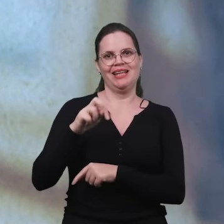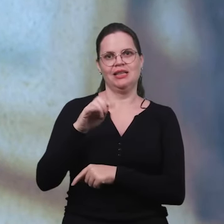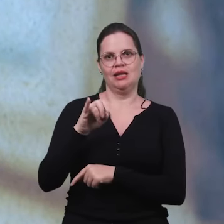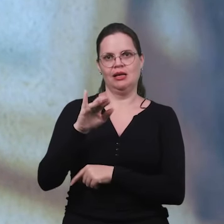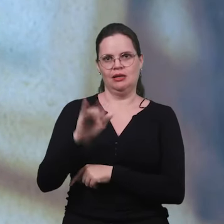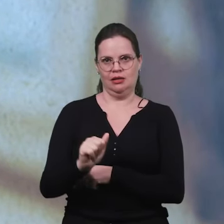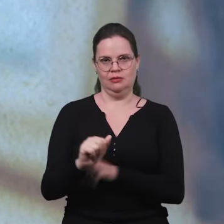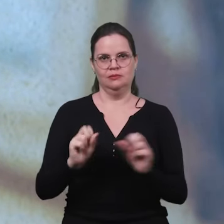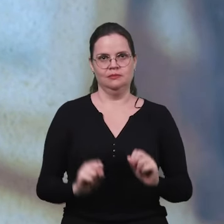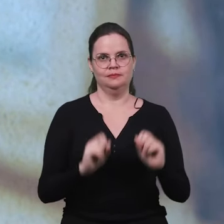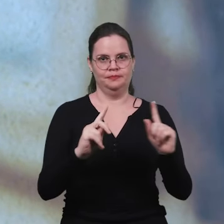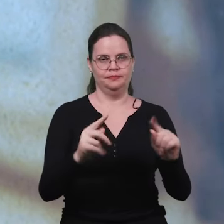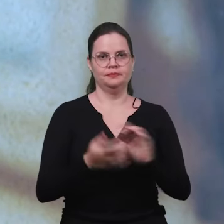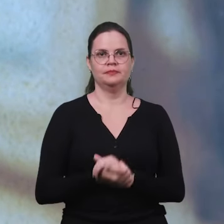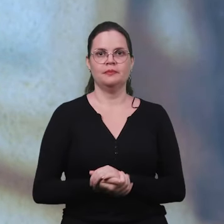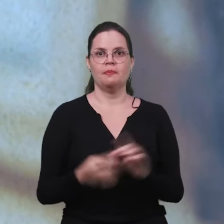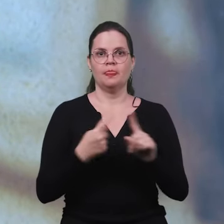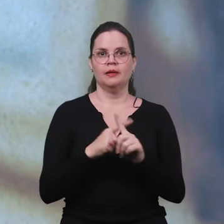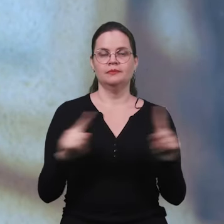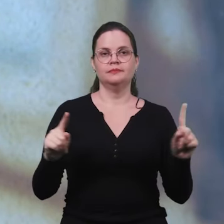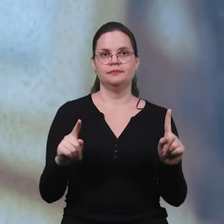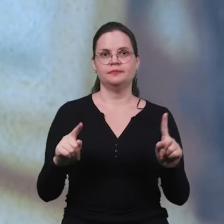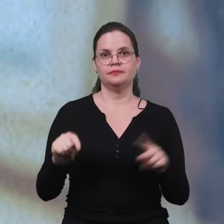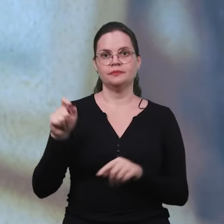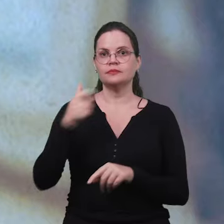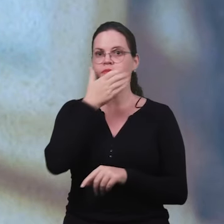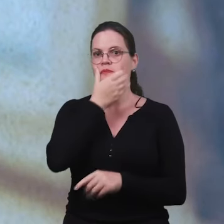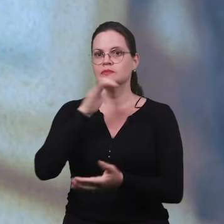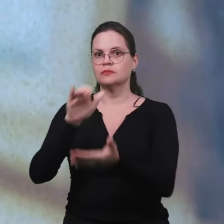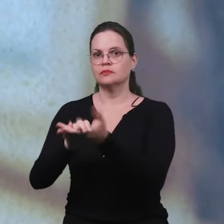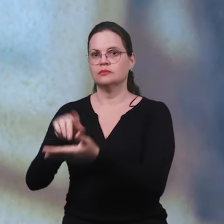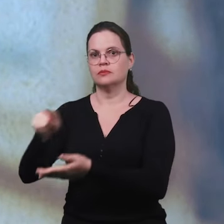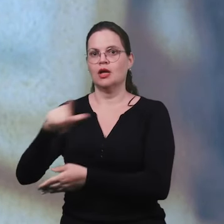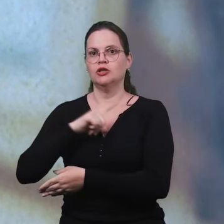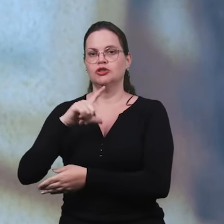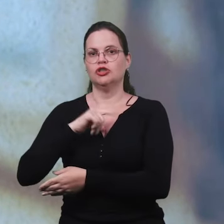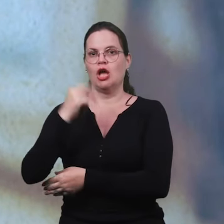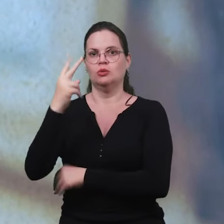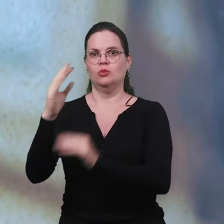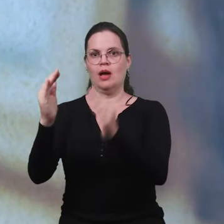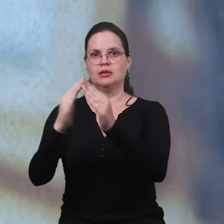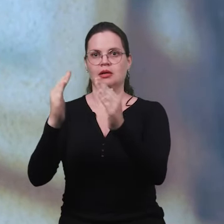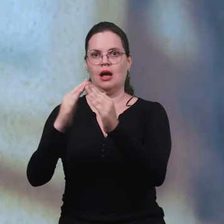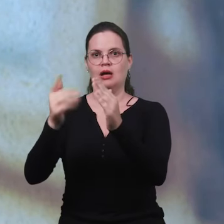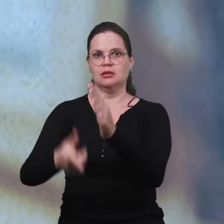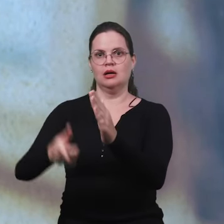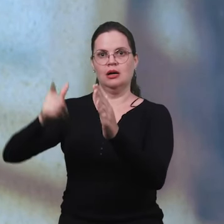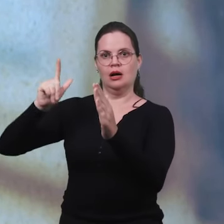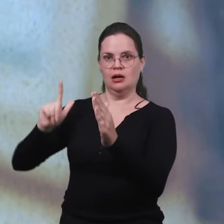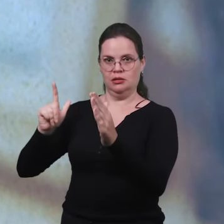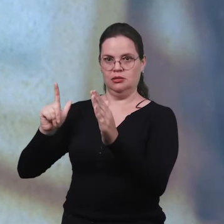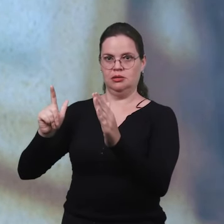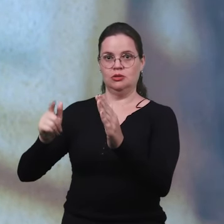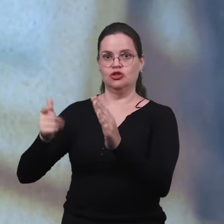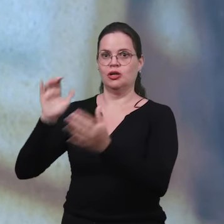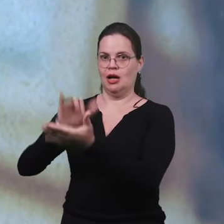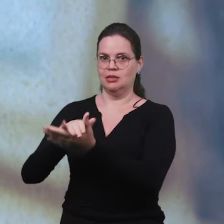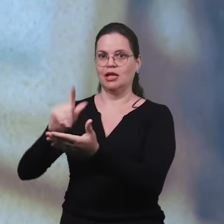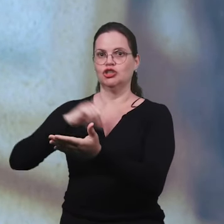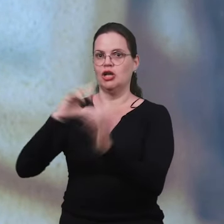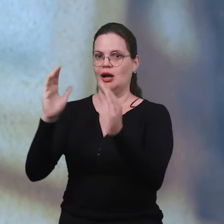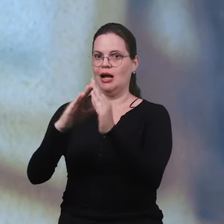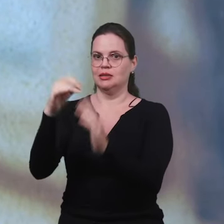comunhão parcial de bens. Mas o marido, ele já tinha 2 imóveis antes anteriores que ele adquiriu anteriores ao casamento.